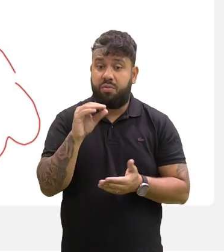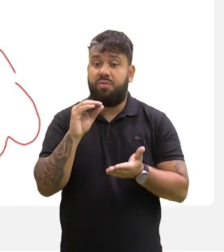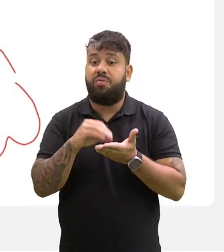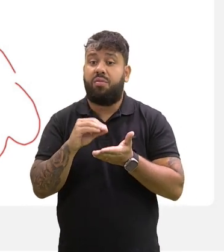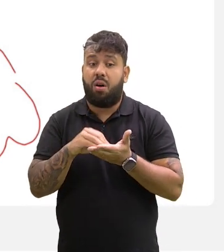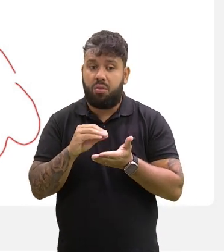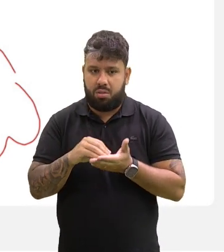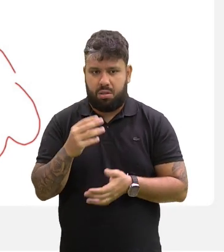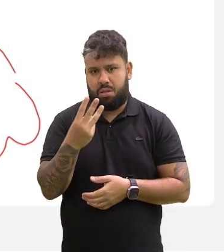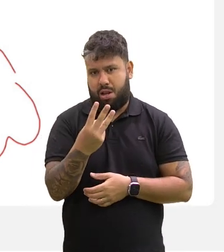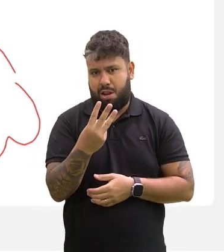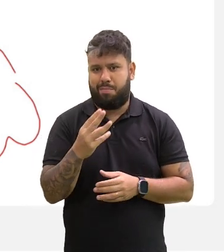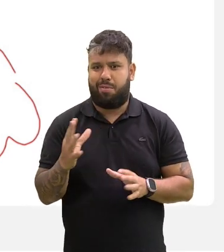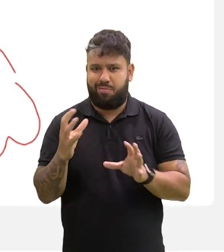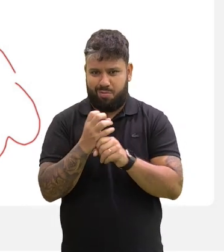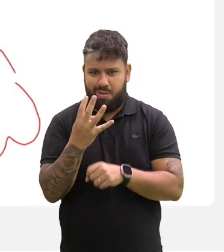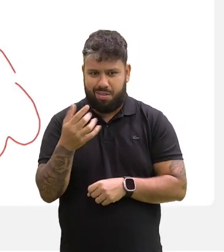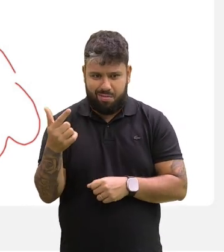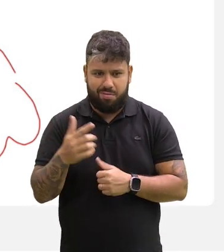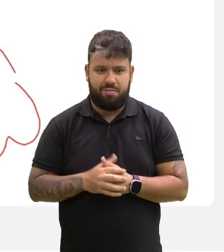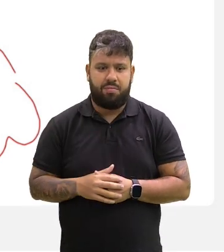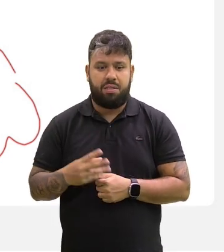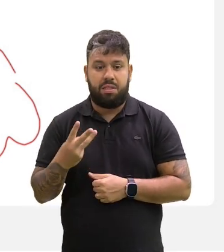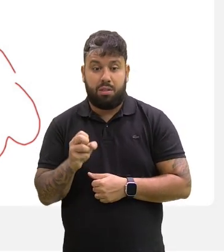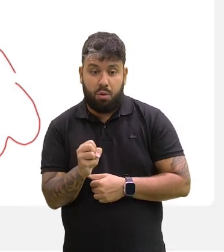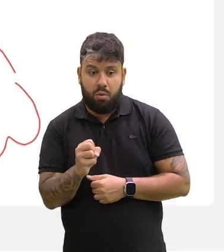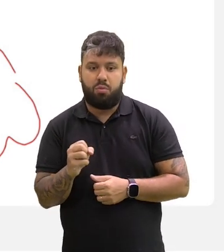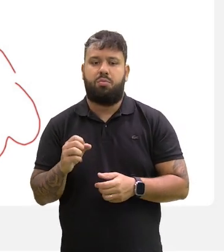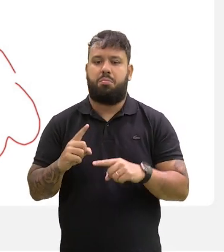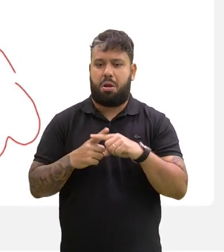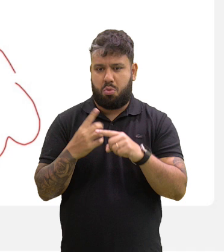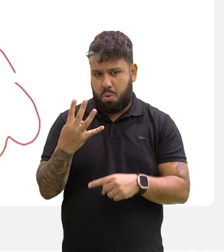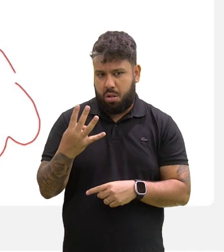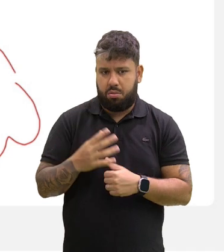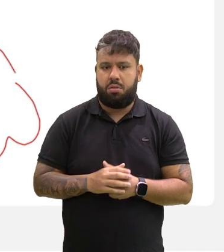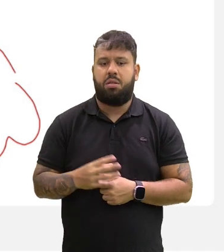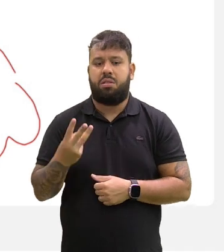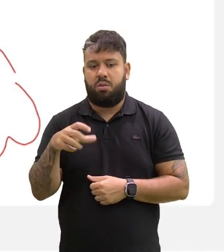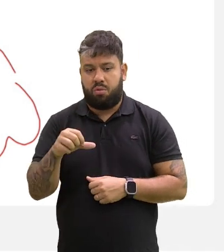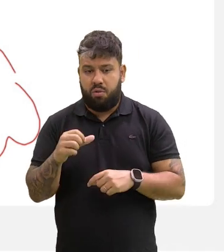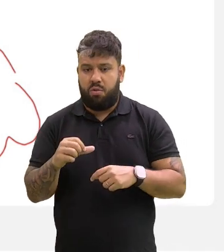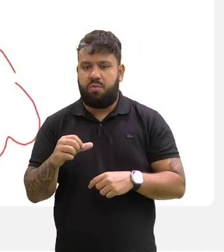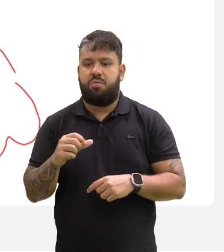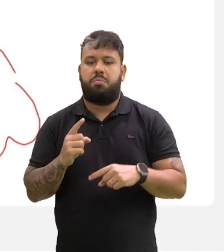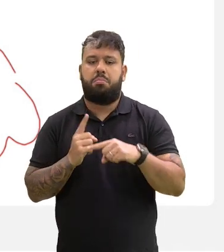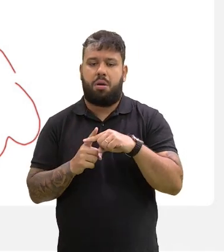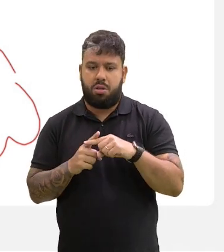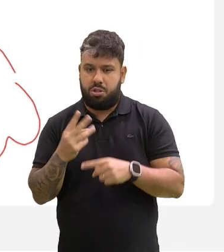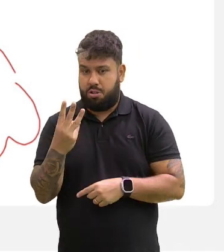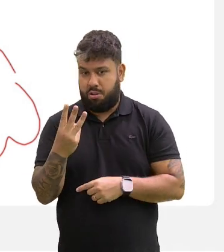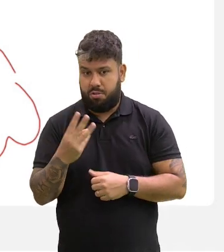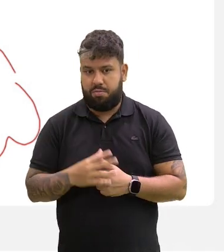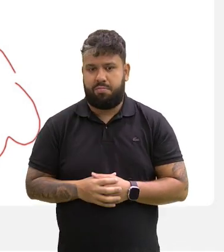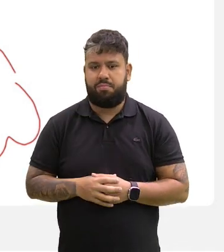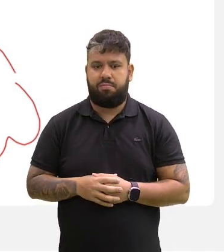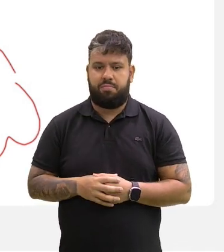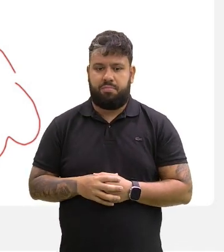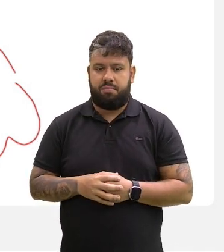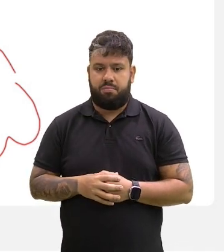somei com 3. O 38 para dar 42, somei com 4. E o 39 para dar 42, eu somei com 3. Ou